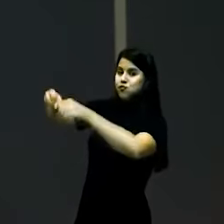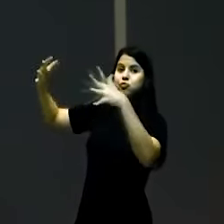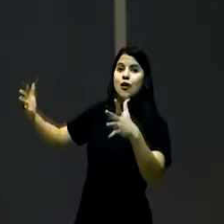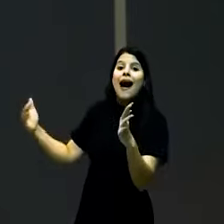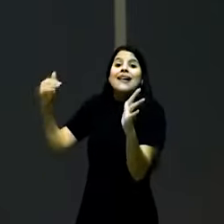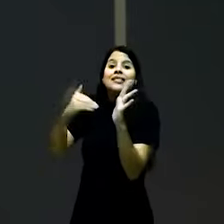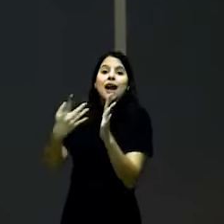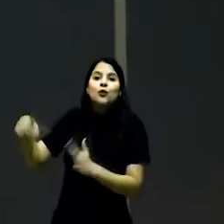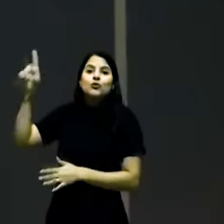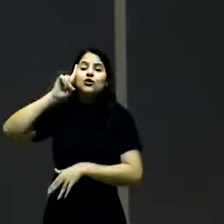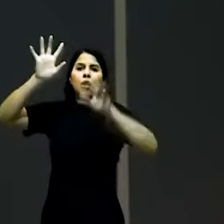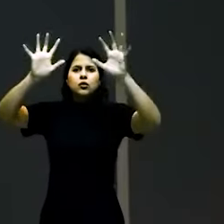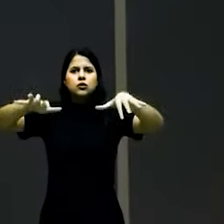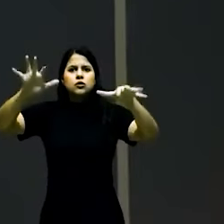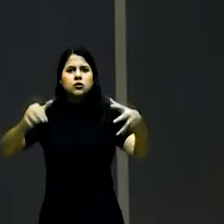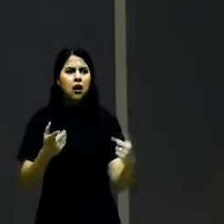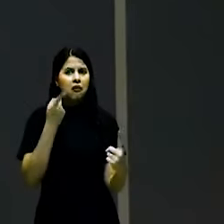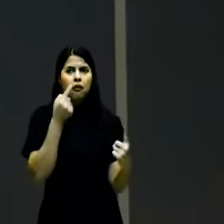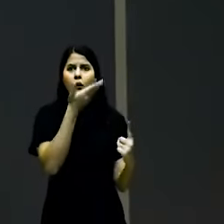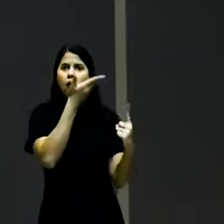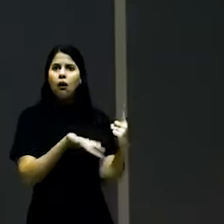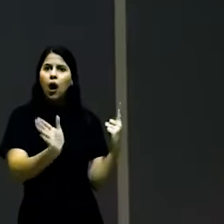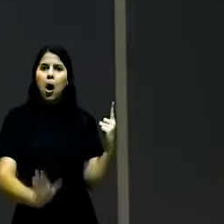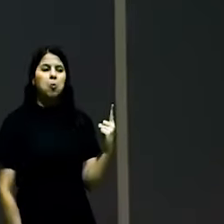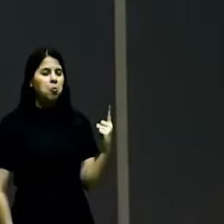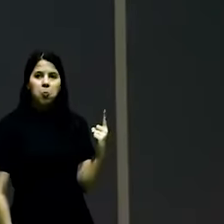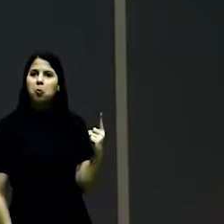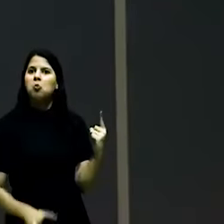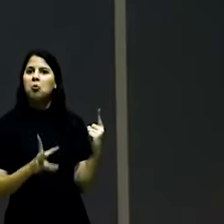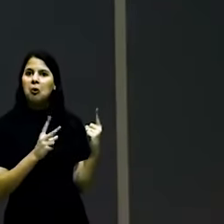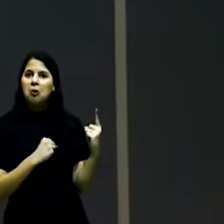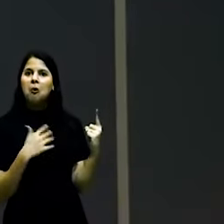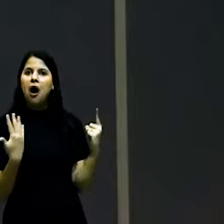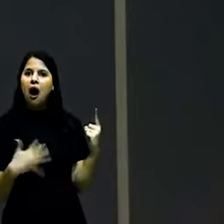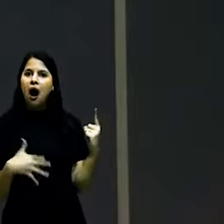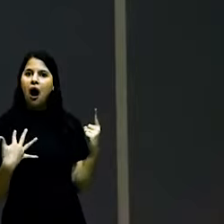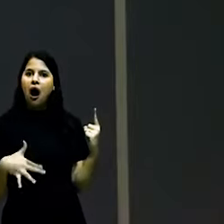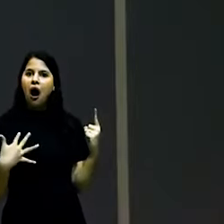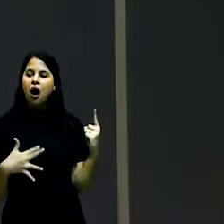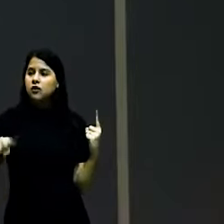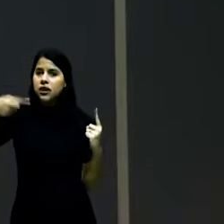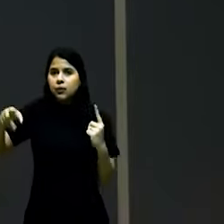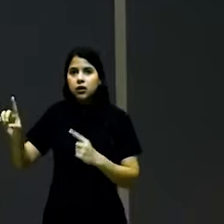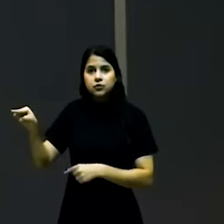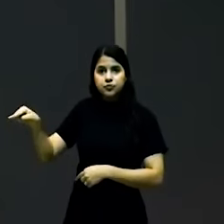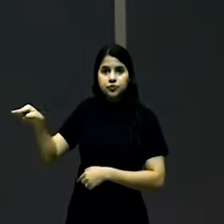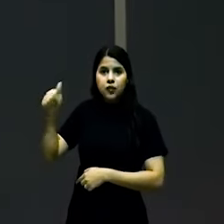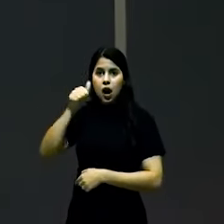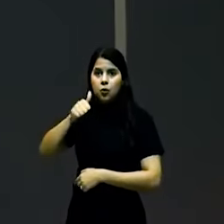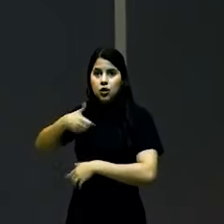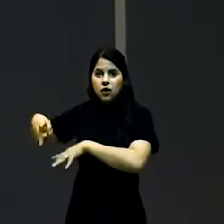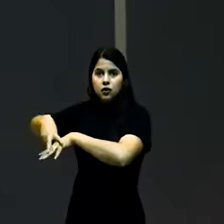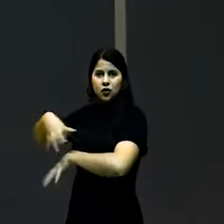Olha quem era Elias. O texto diz que depois o filho dela fica doente, e Elias é usado também para cura no